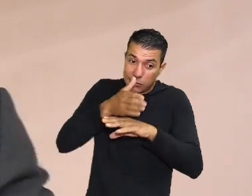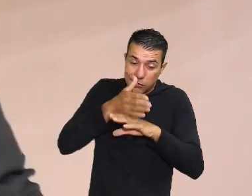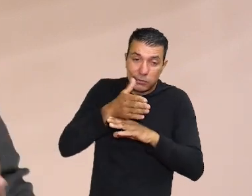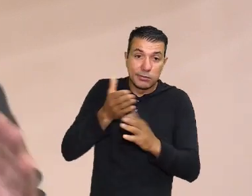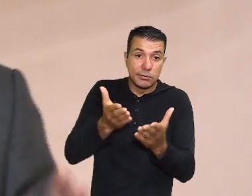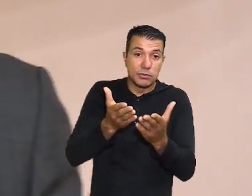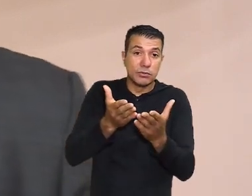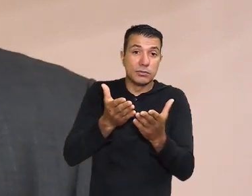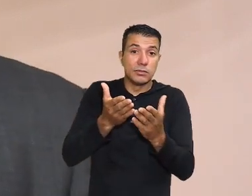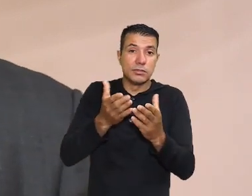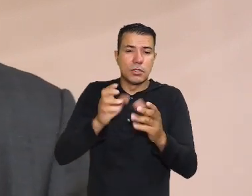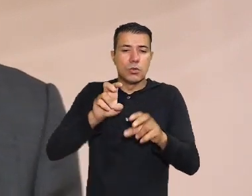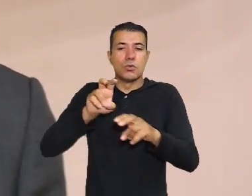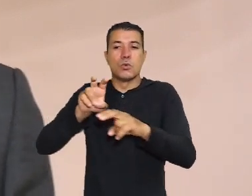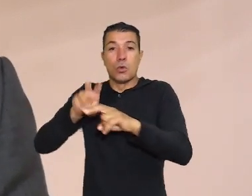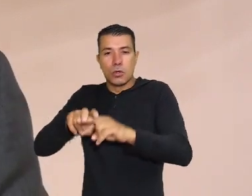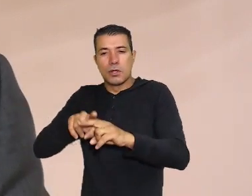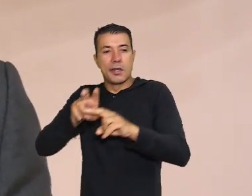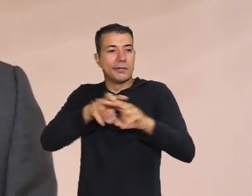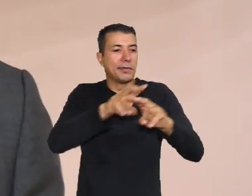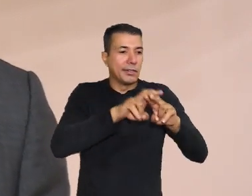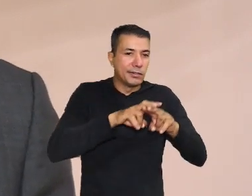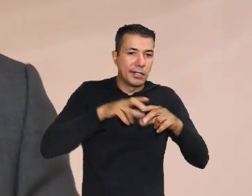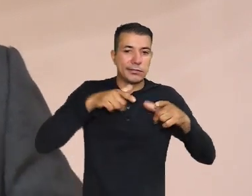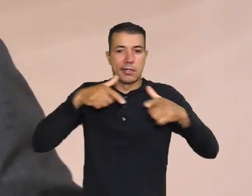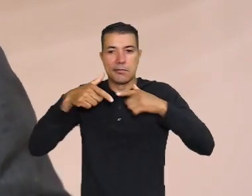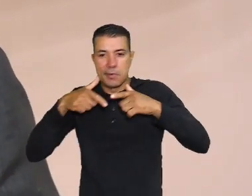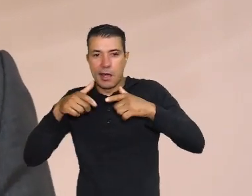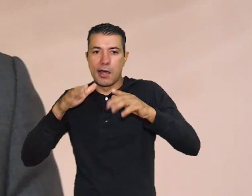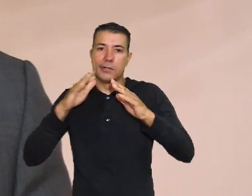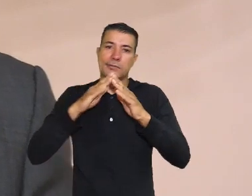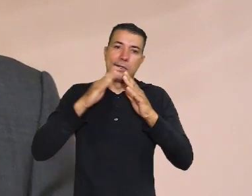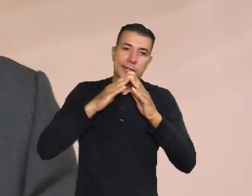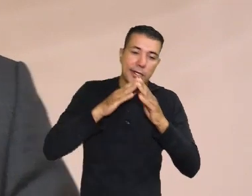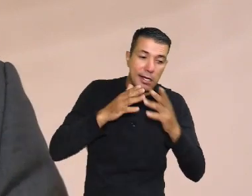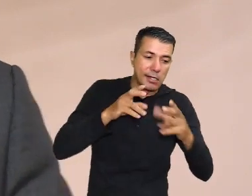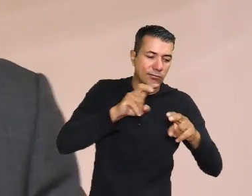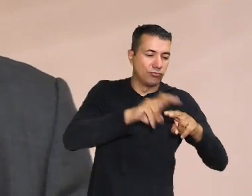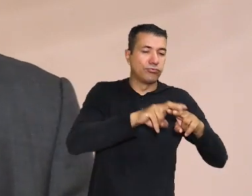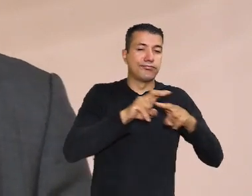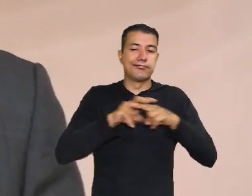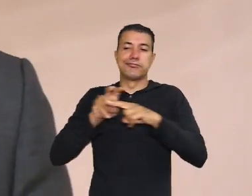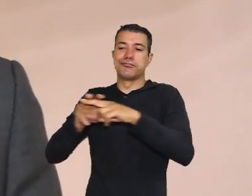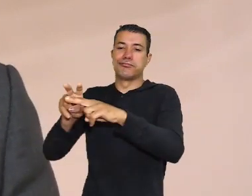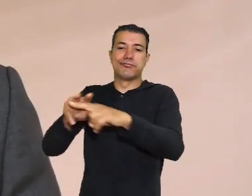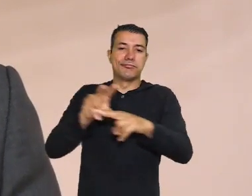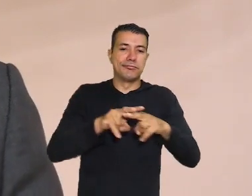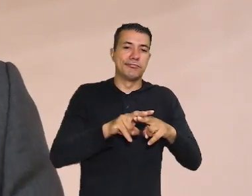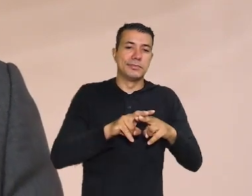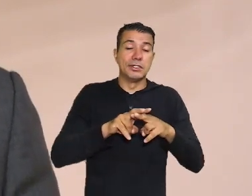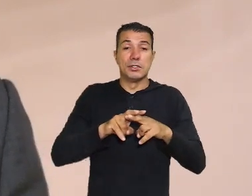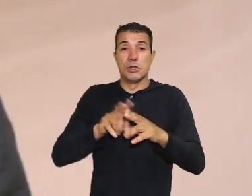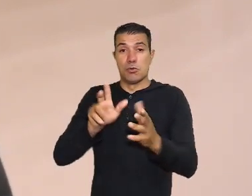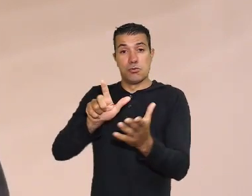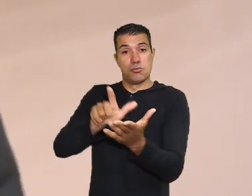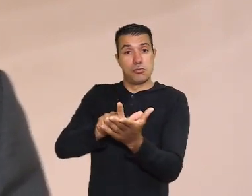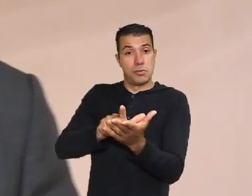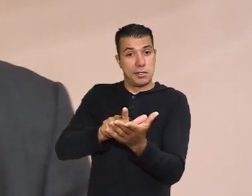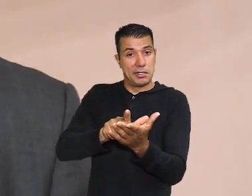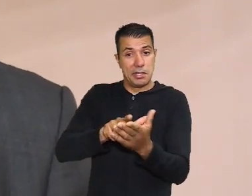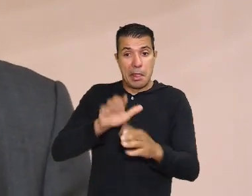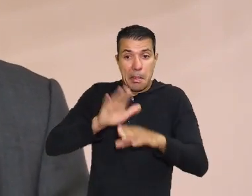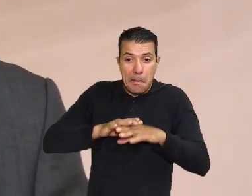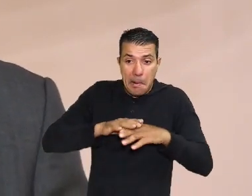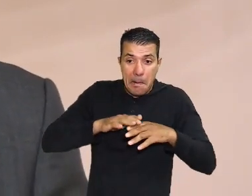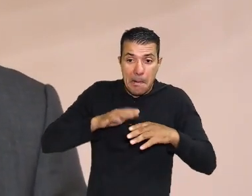conosco, tome o seu assento aí, se você está no seu trabalho, quem sabe no escritório, não deu tempo não, eu vou ficar mais um pouco aqui, porque eu não posso